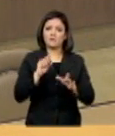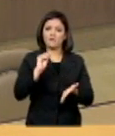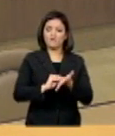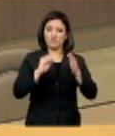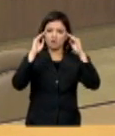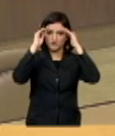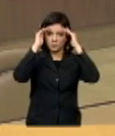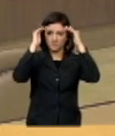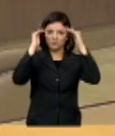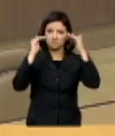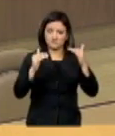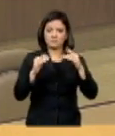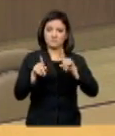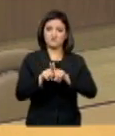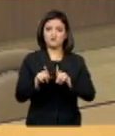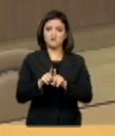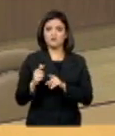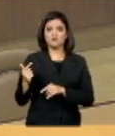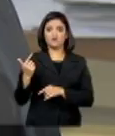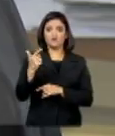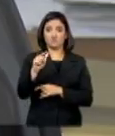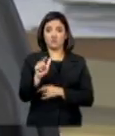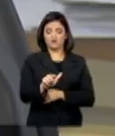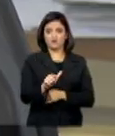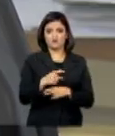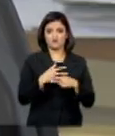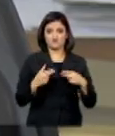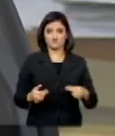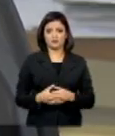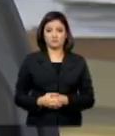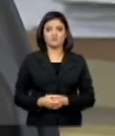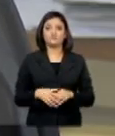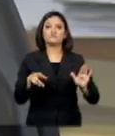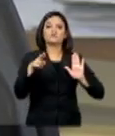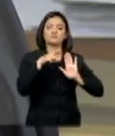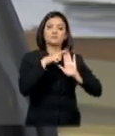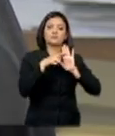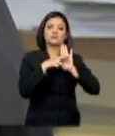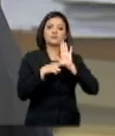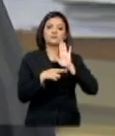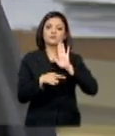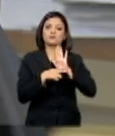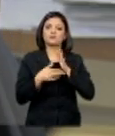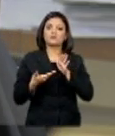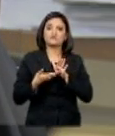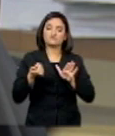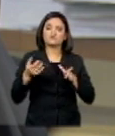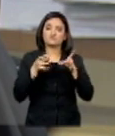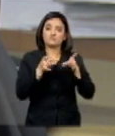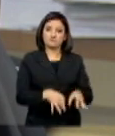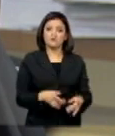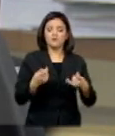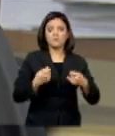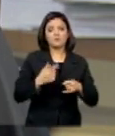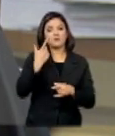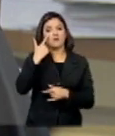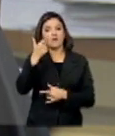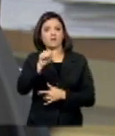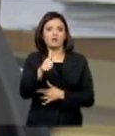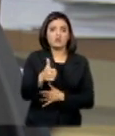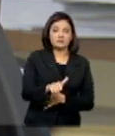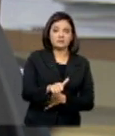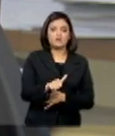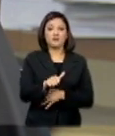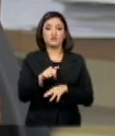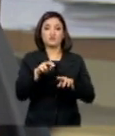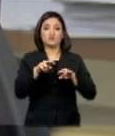justificado de outras mídias as normas impugnadas devem ser analisadas à luz do que prevê o artigo que